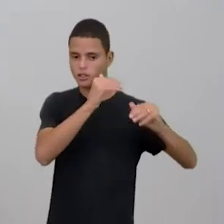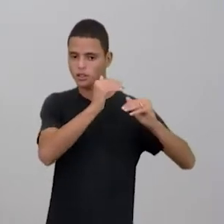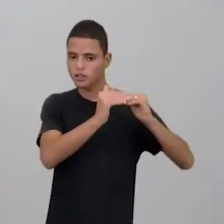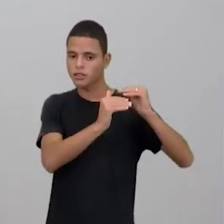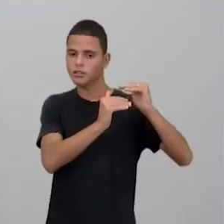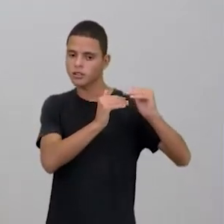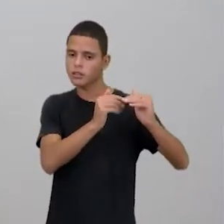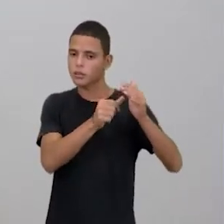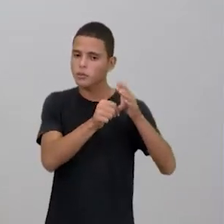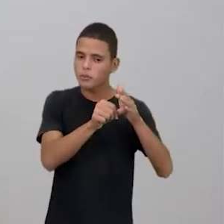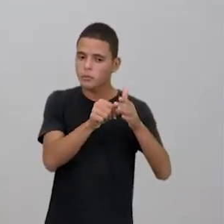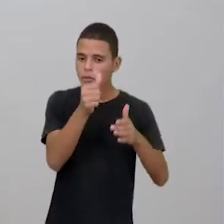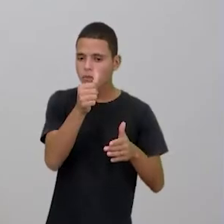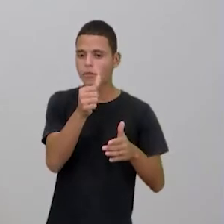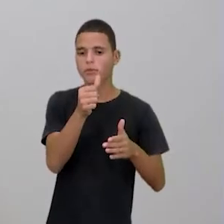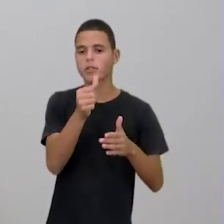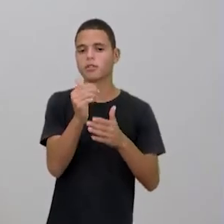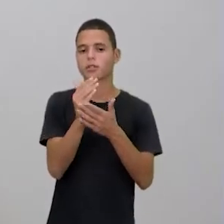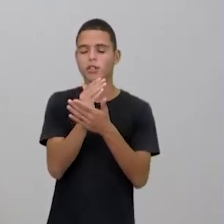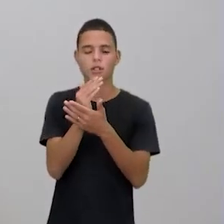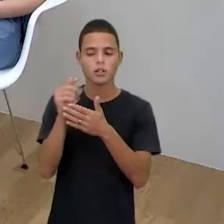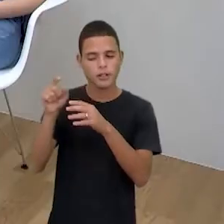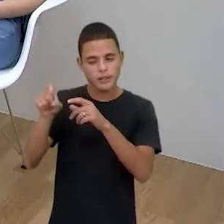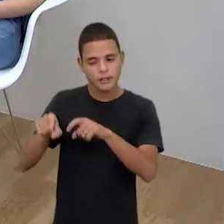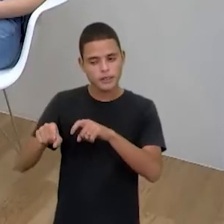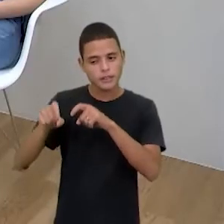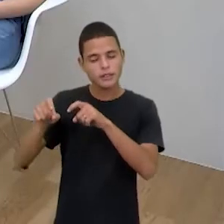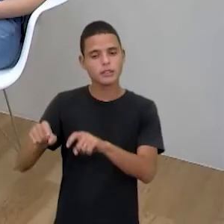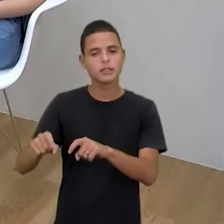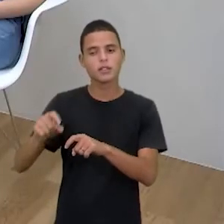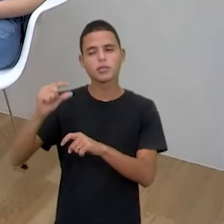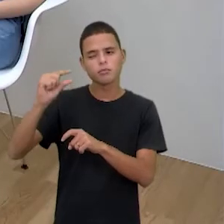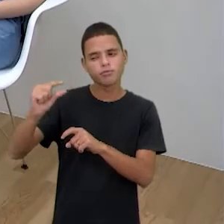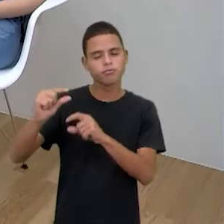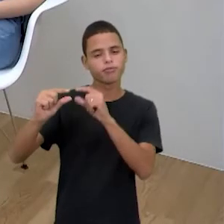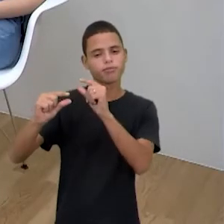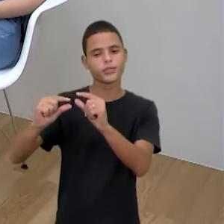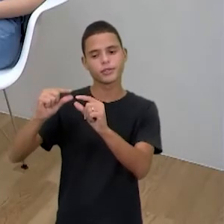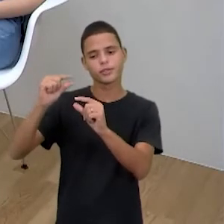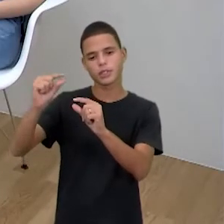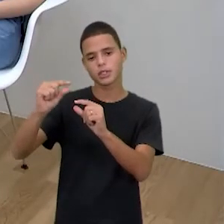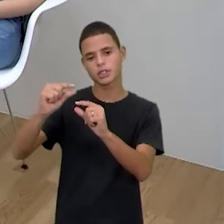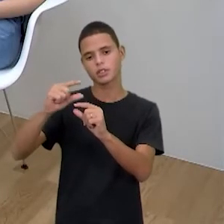determinante que, num passo à frente, o homem vai começar a desenvolver a escrita